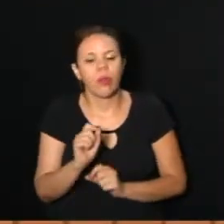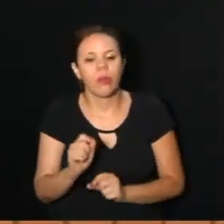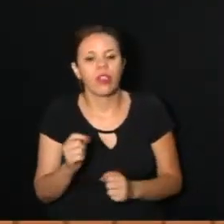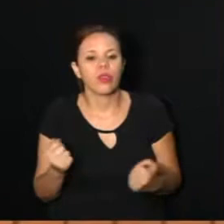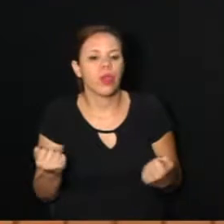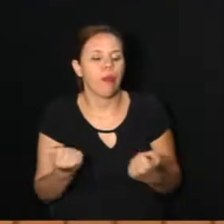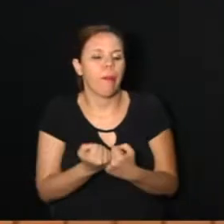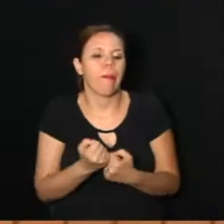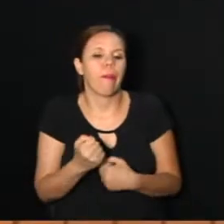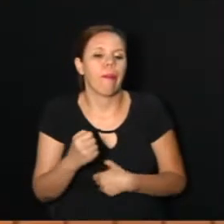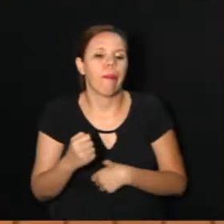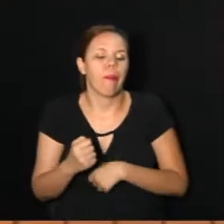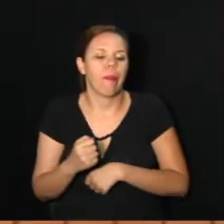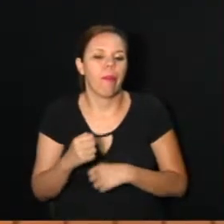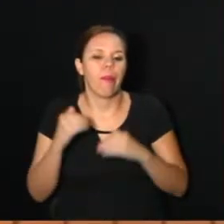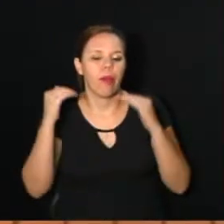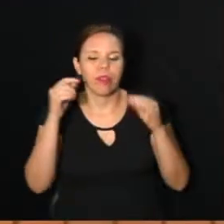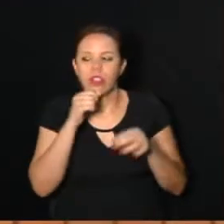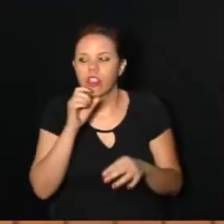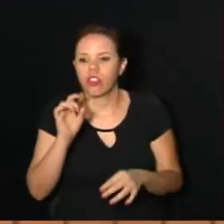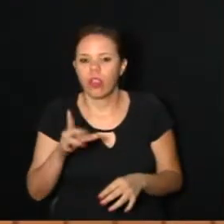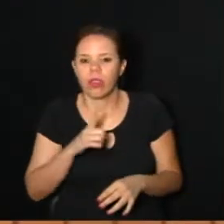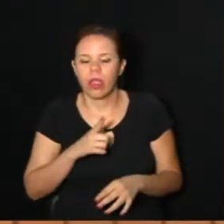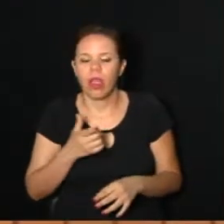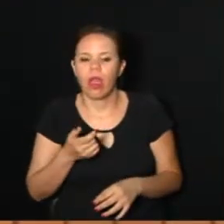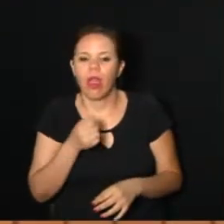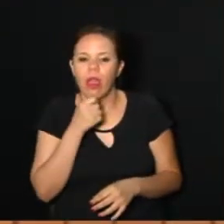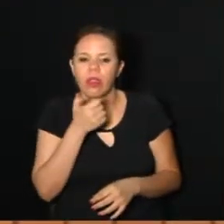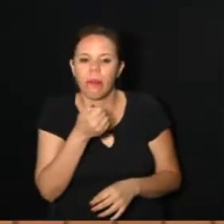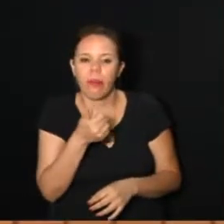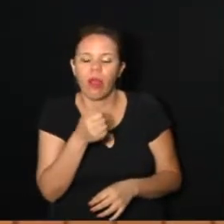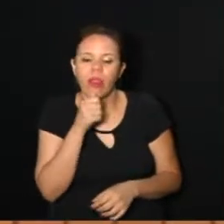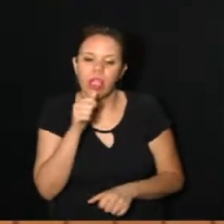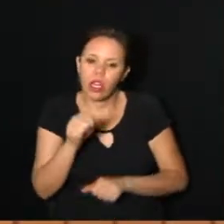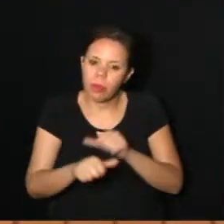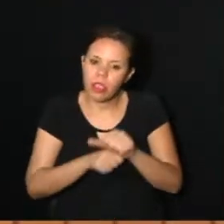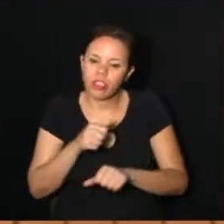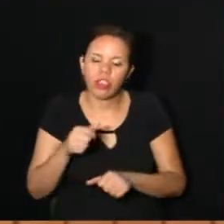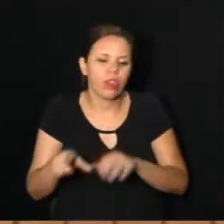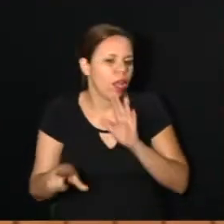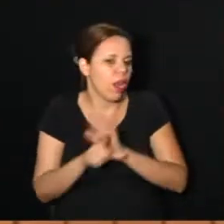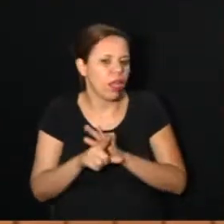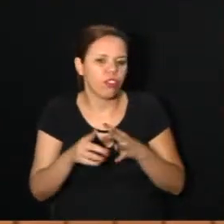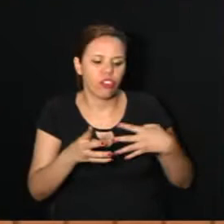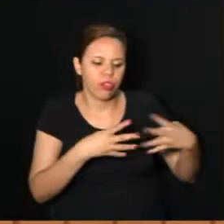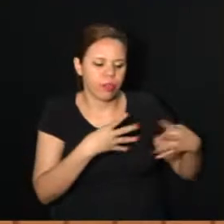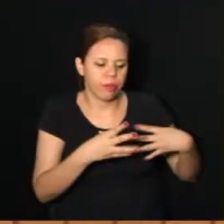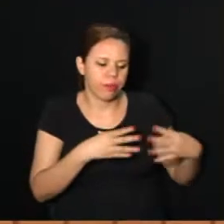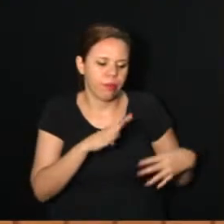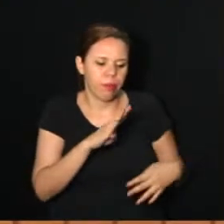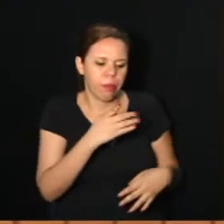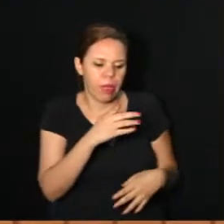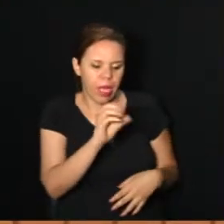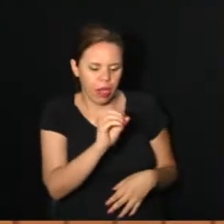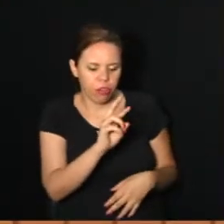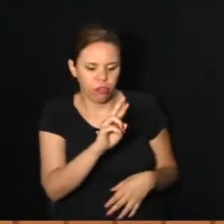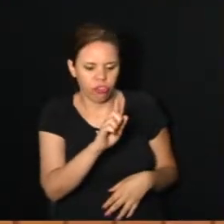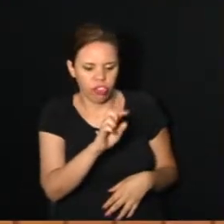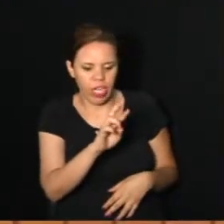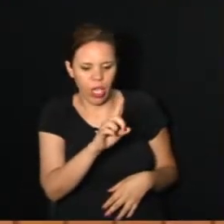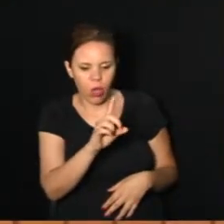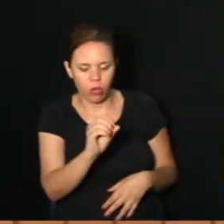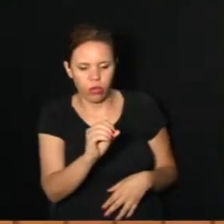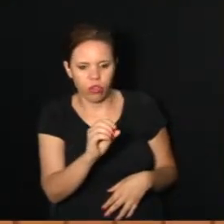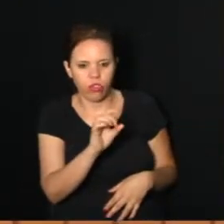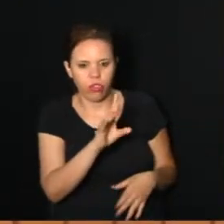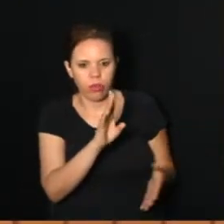só existe ainda remanescências disso porque não se mexeu na lei de Barão de Geraldo. Então, esse critério porte só vale para Barão